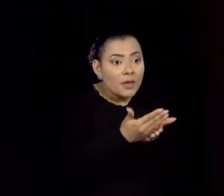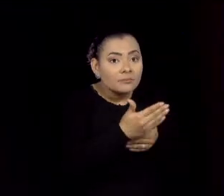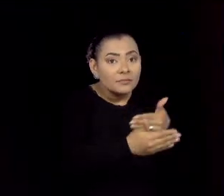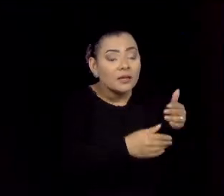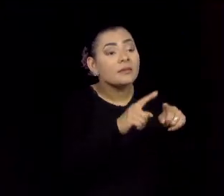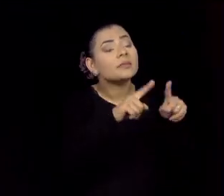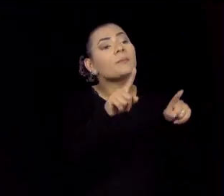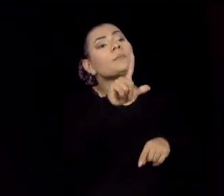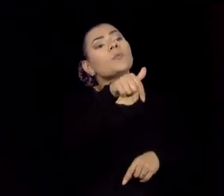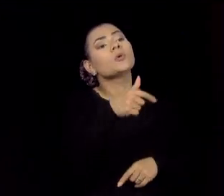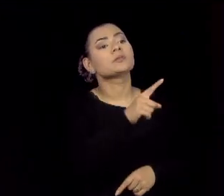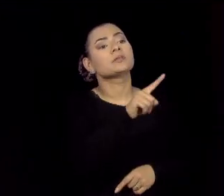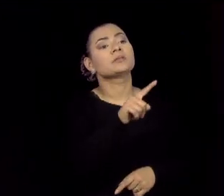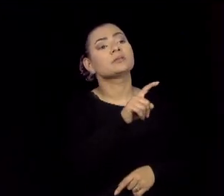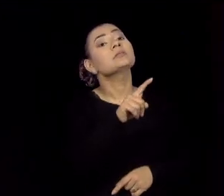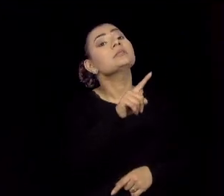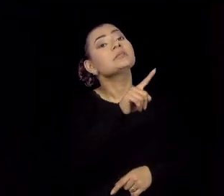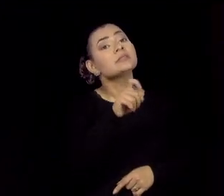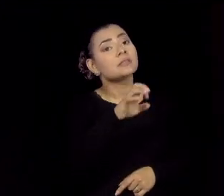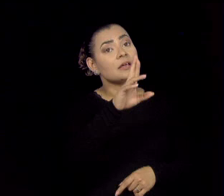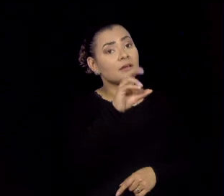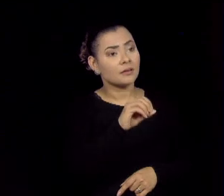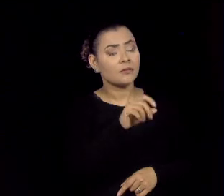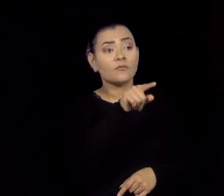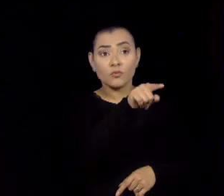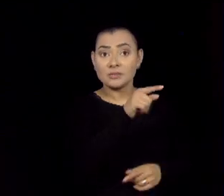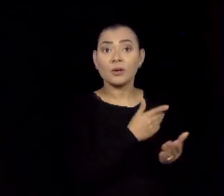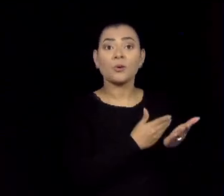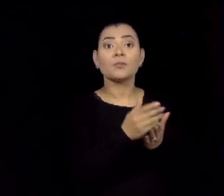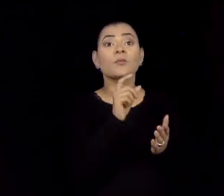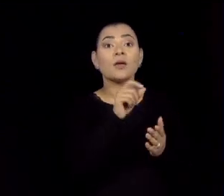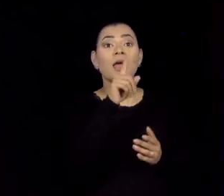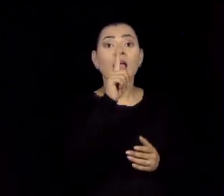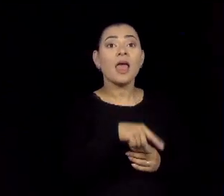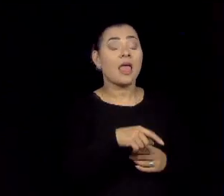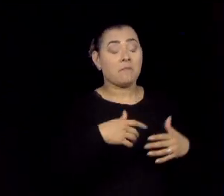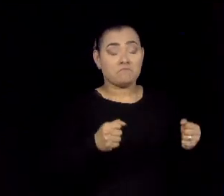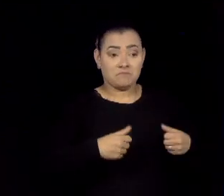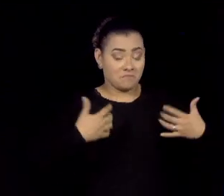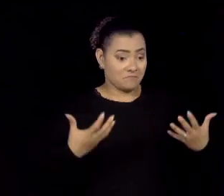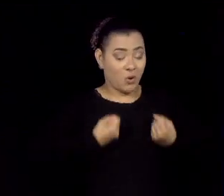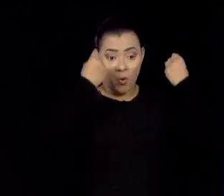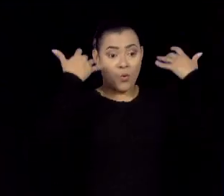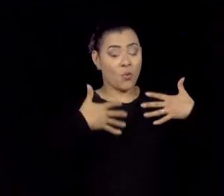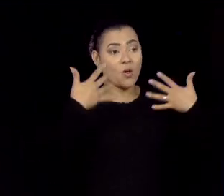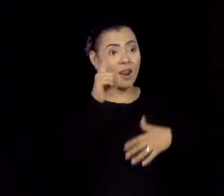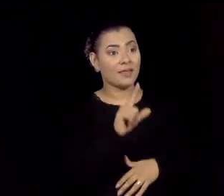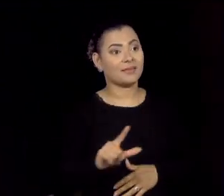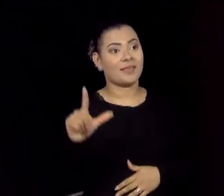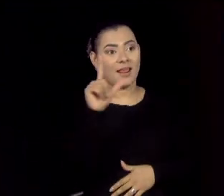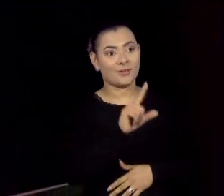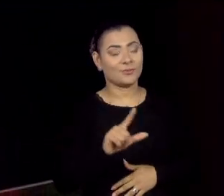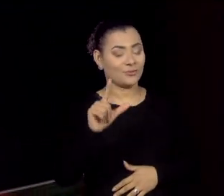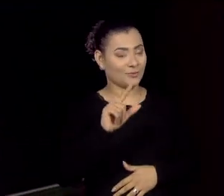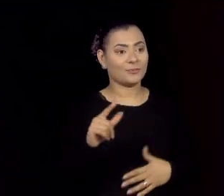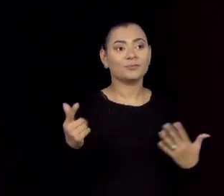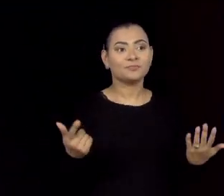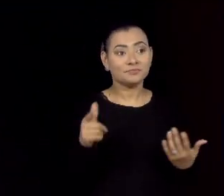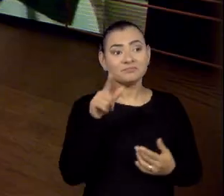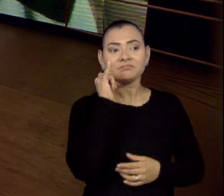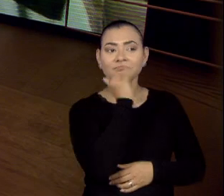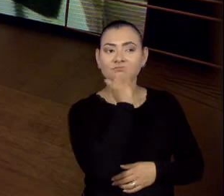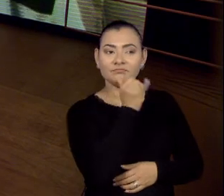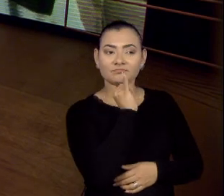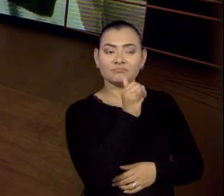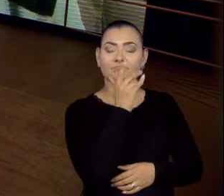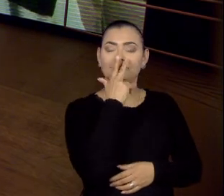zero. O zero, que você mesmo chama de uma bomba atômica literária, né? Aquela narrativa